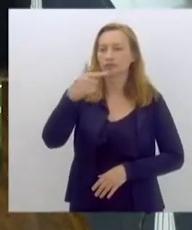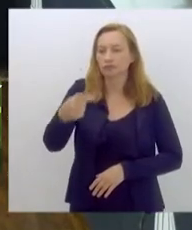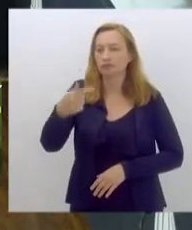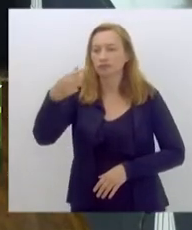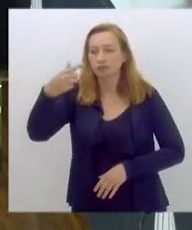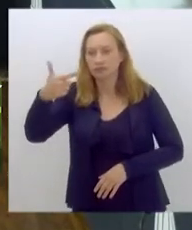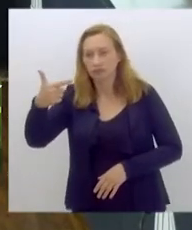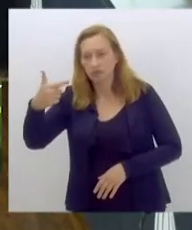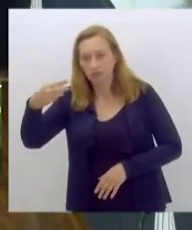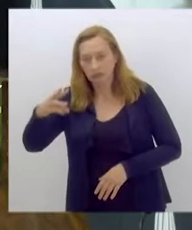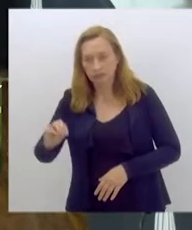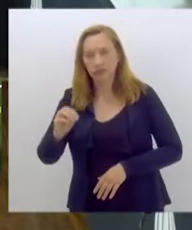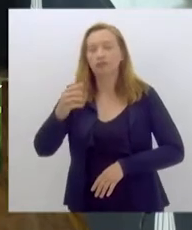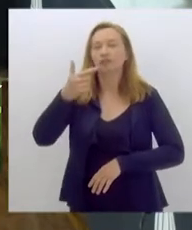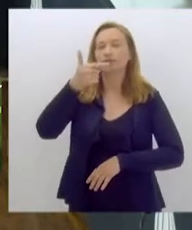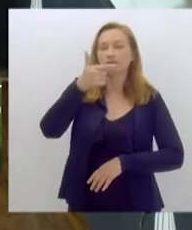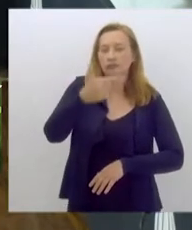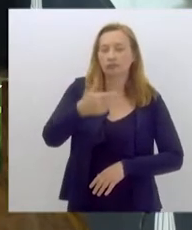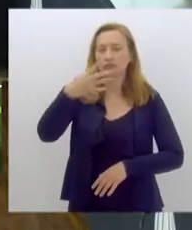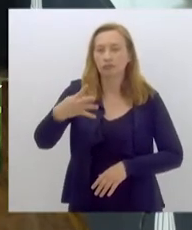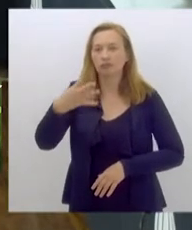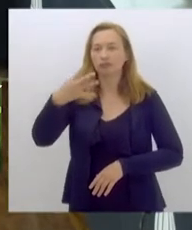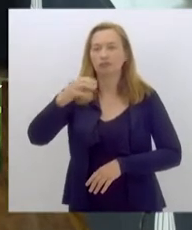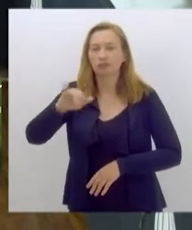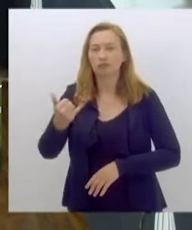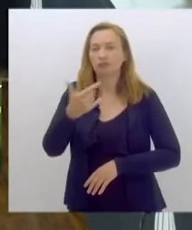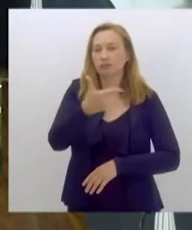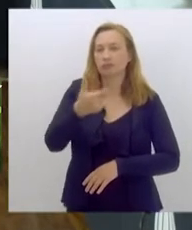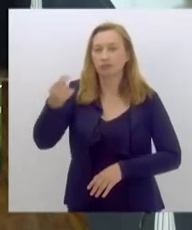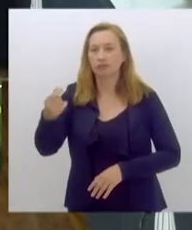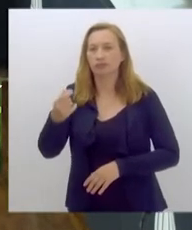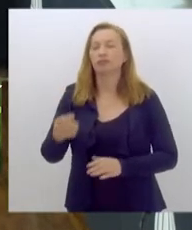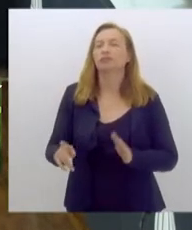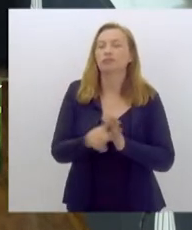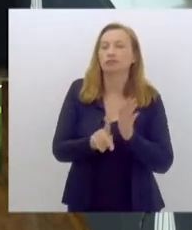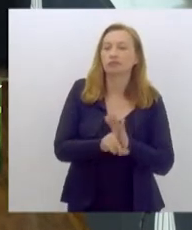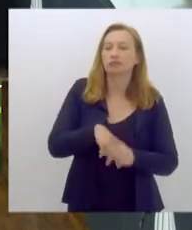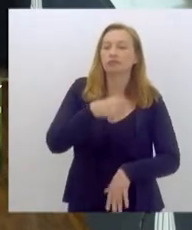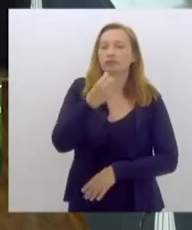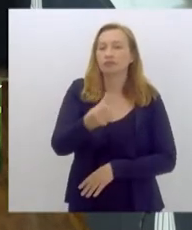8.730, de 24 de janeiro de 2020. Projeto de Lei nº